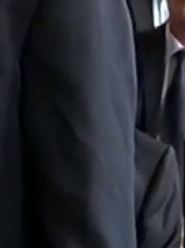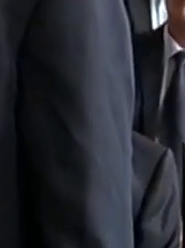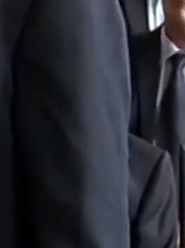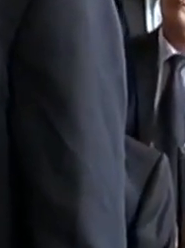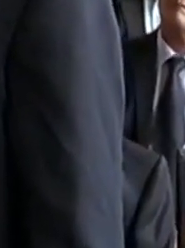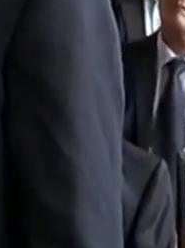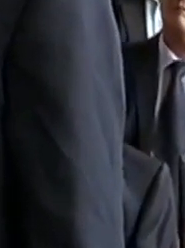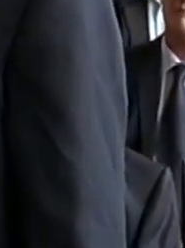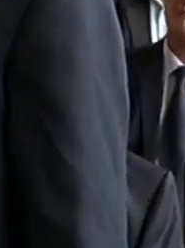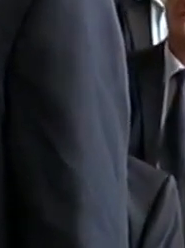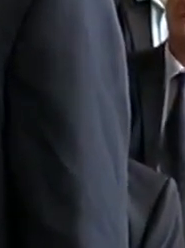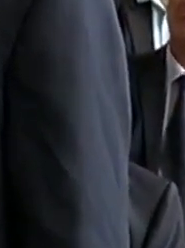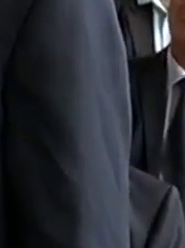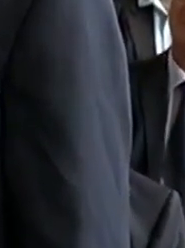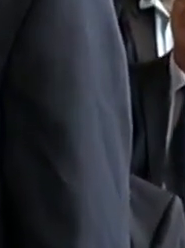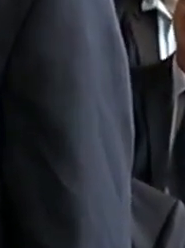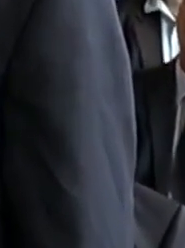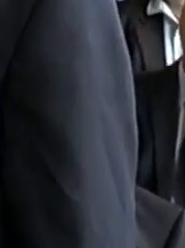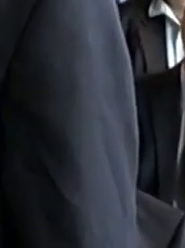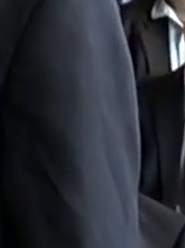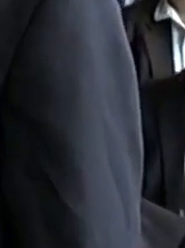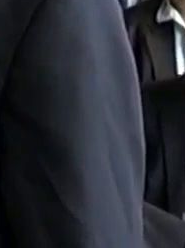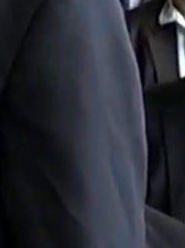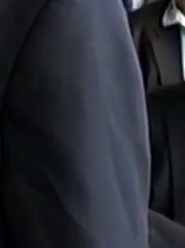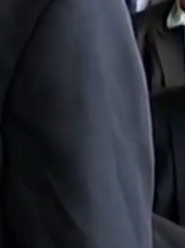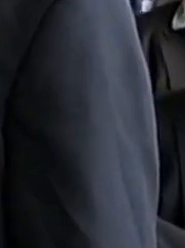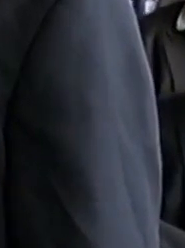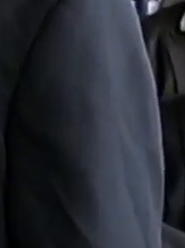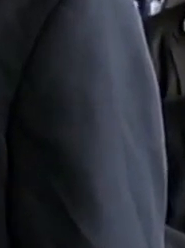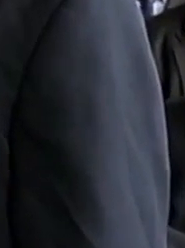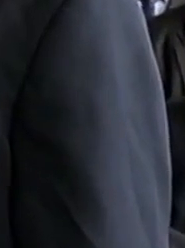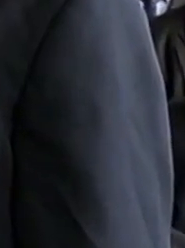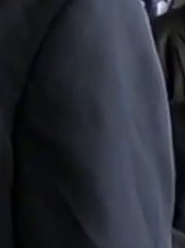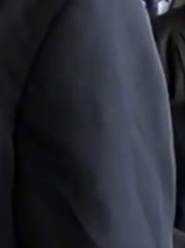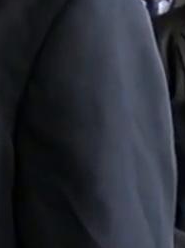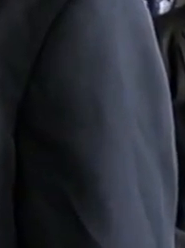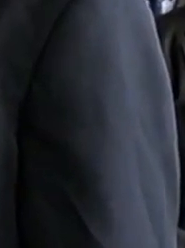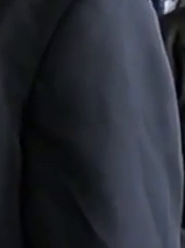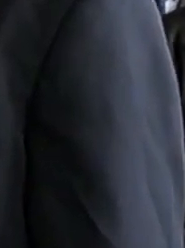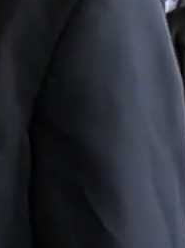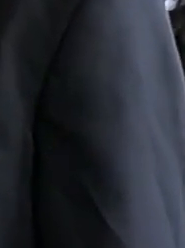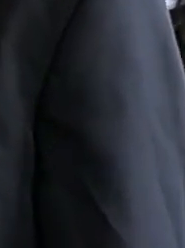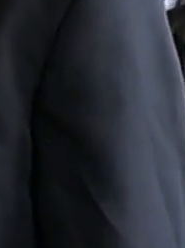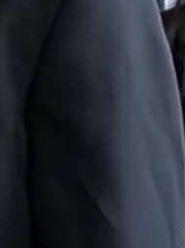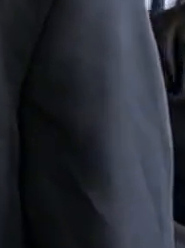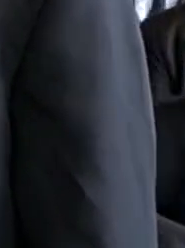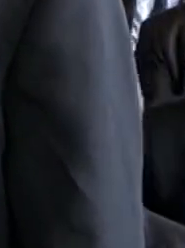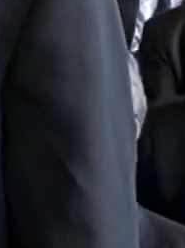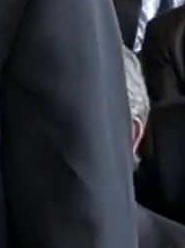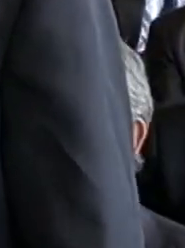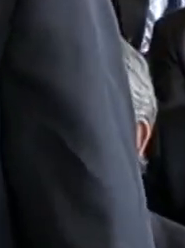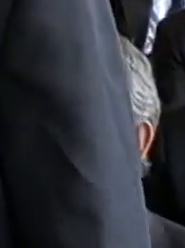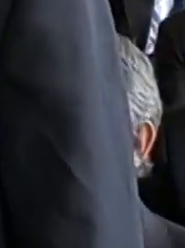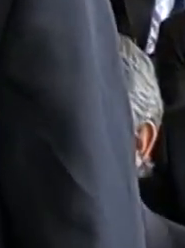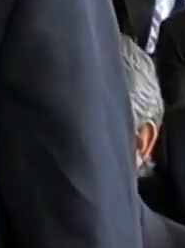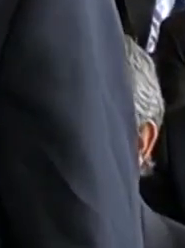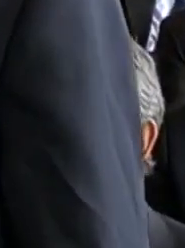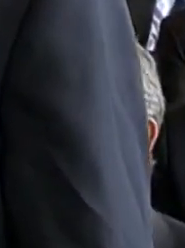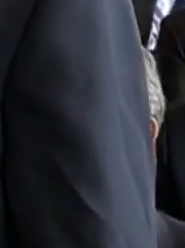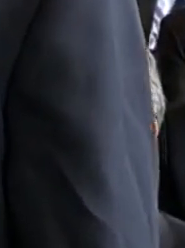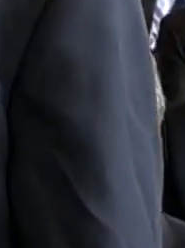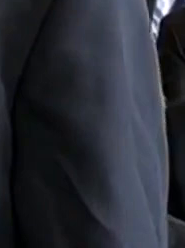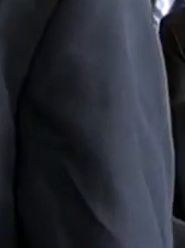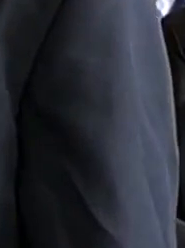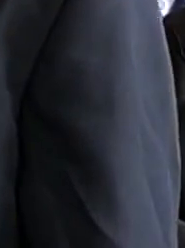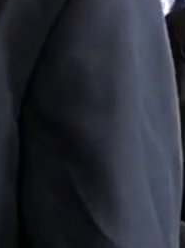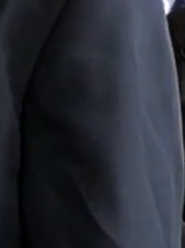da Assembleia aí, também do governo, nessa nova legislatura, para o município e também para a região norte de Minas? É, a gente está esperando aí, uma